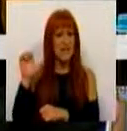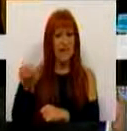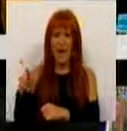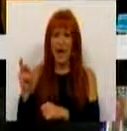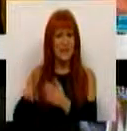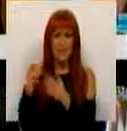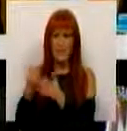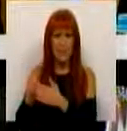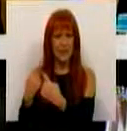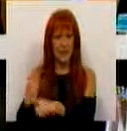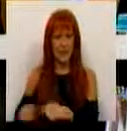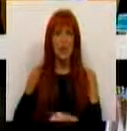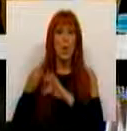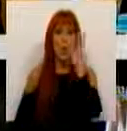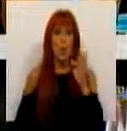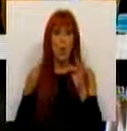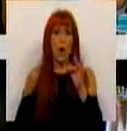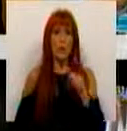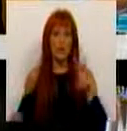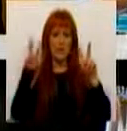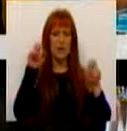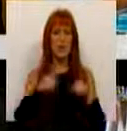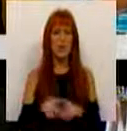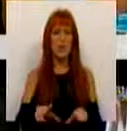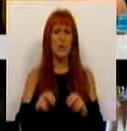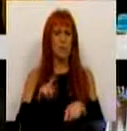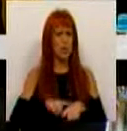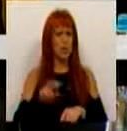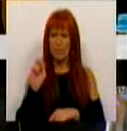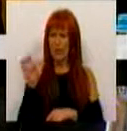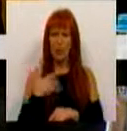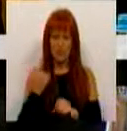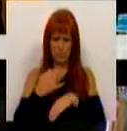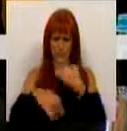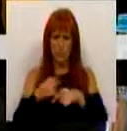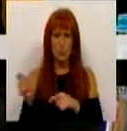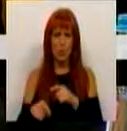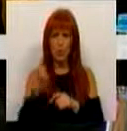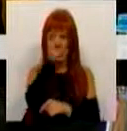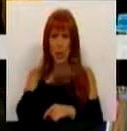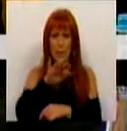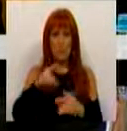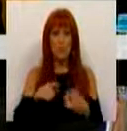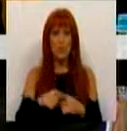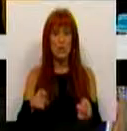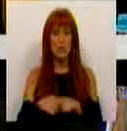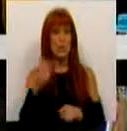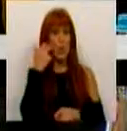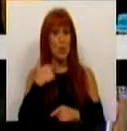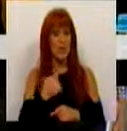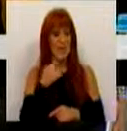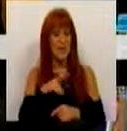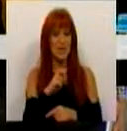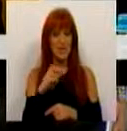ICNF. Quarto tema. Num tempo recorde foi colocado em funcionamento o Fundo Ambiental. Posso com orgulho anunciar